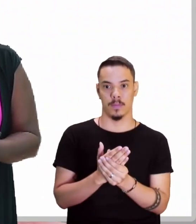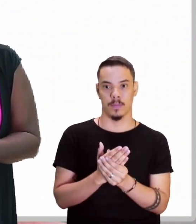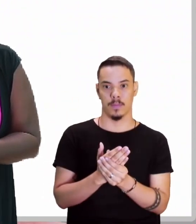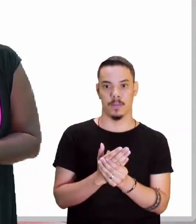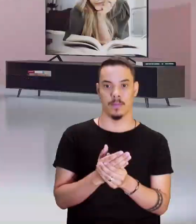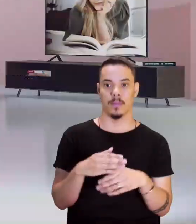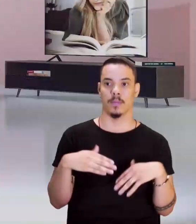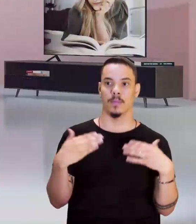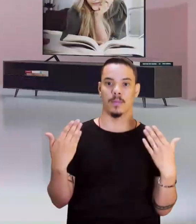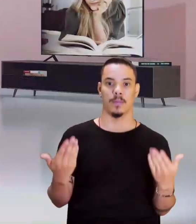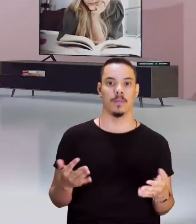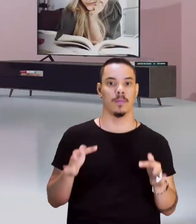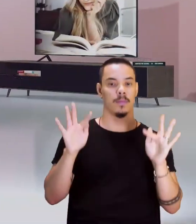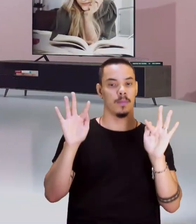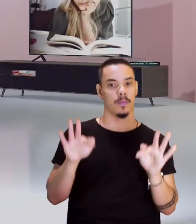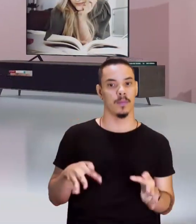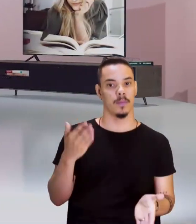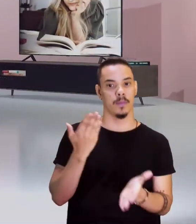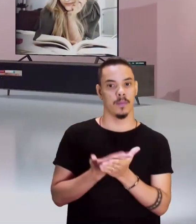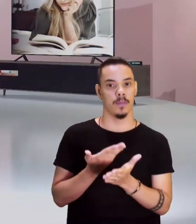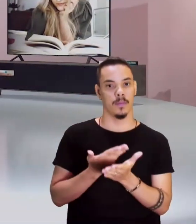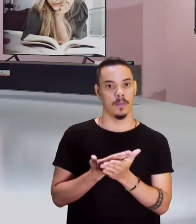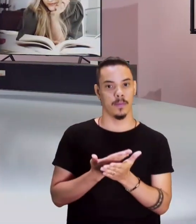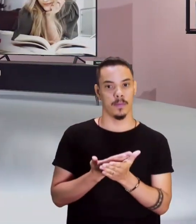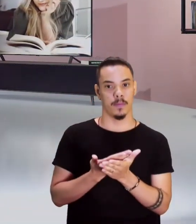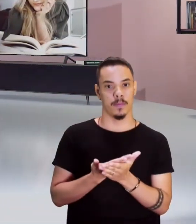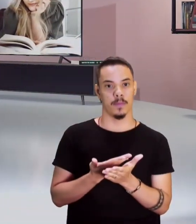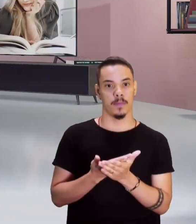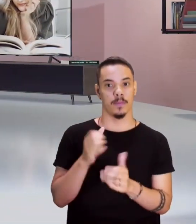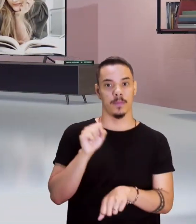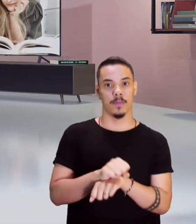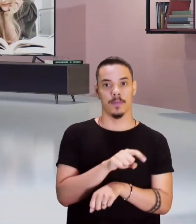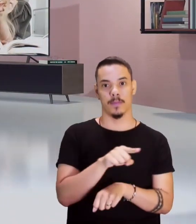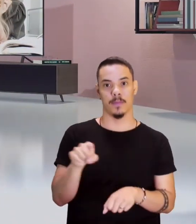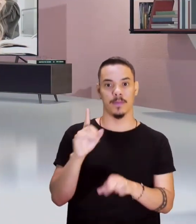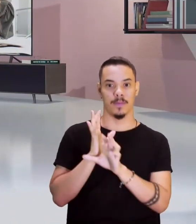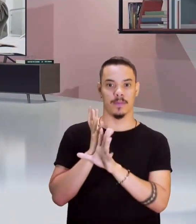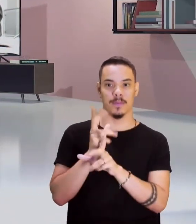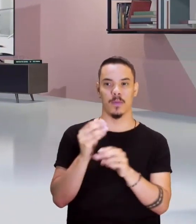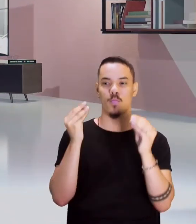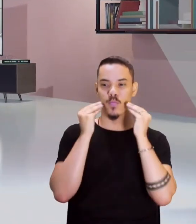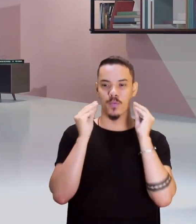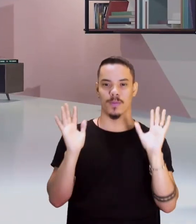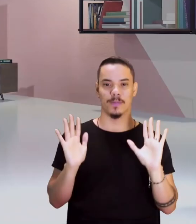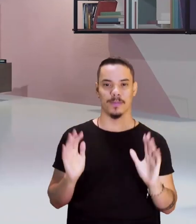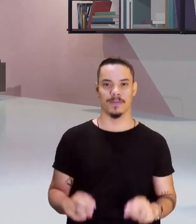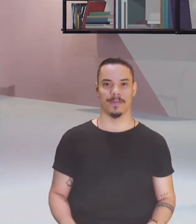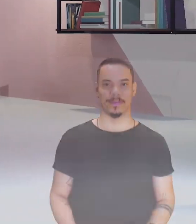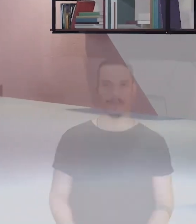Então, amadinho, aqui termina a nossa primeira aula e aguardo vocês lá na nossa revisão. Até lá!